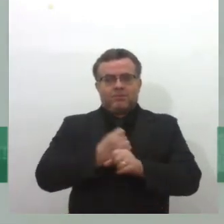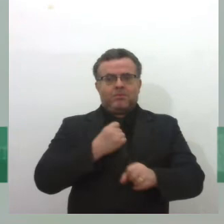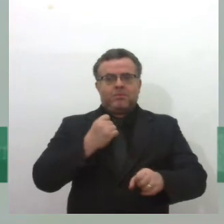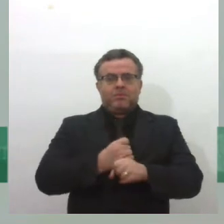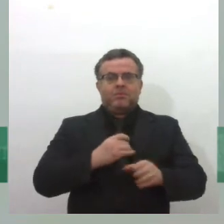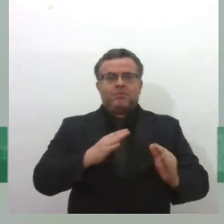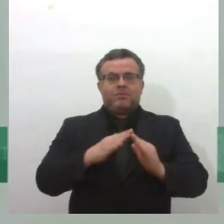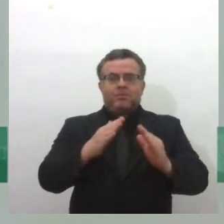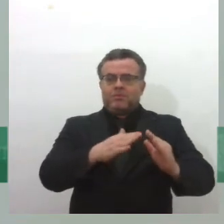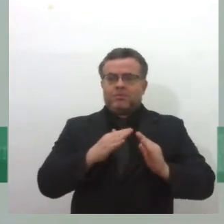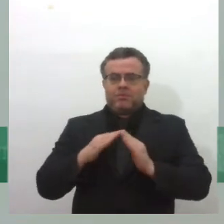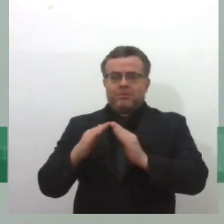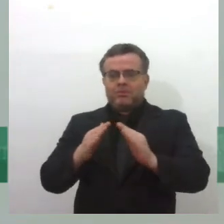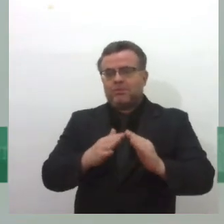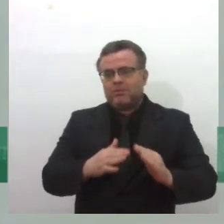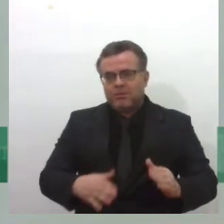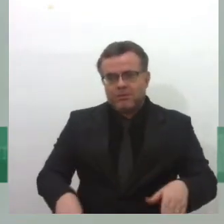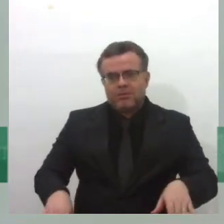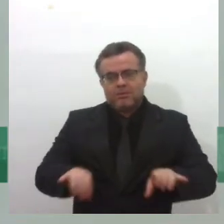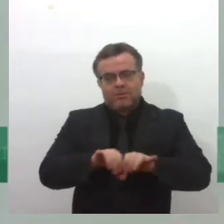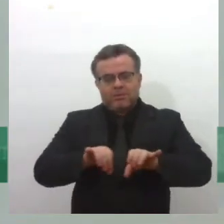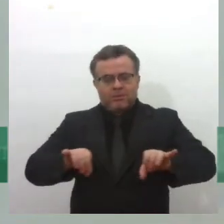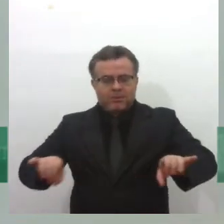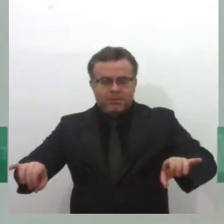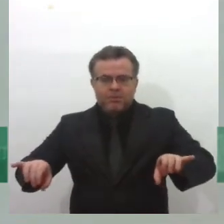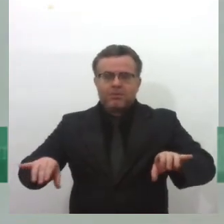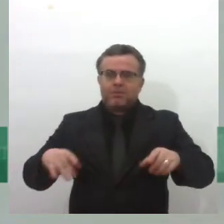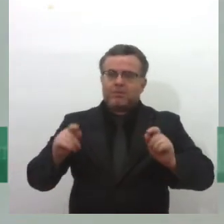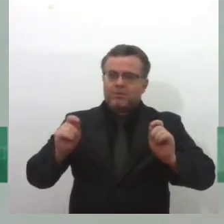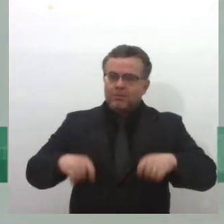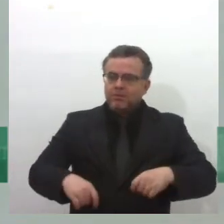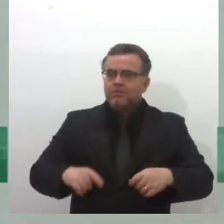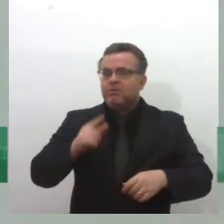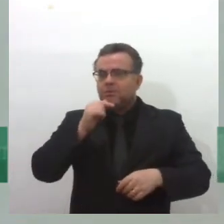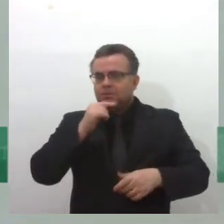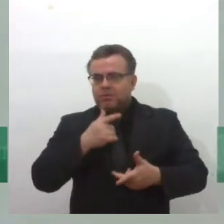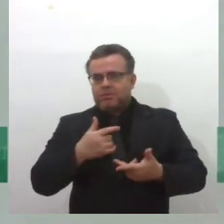casas, saneamento básico, água,